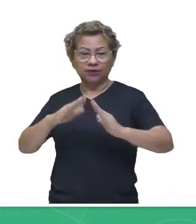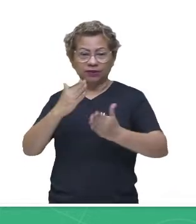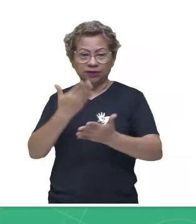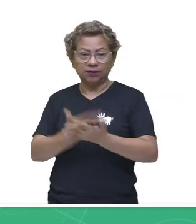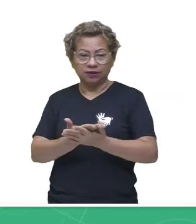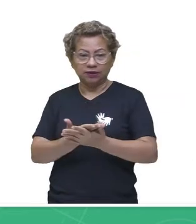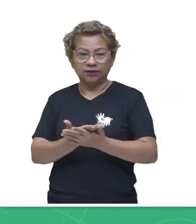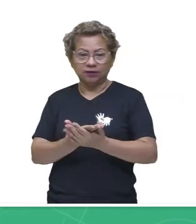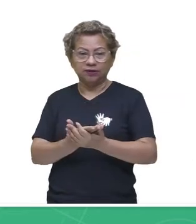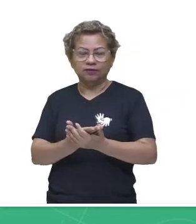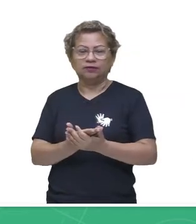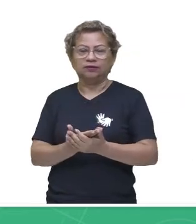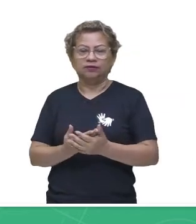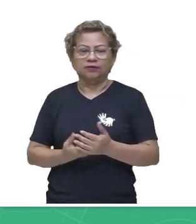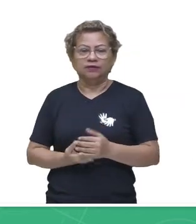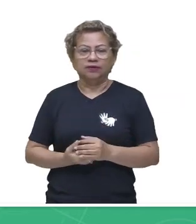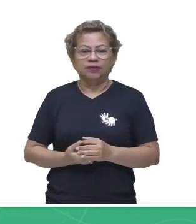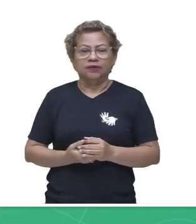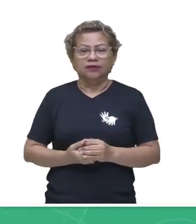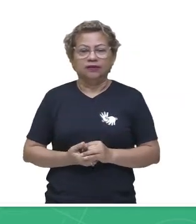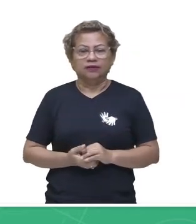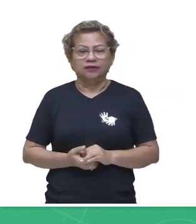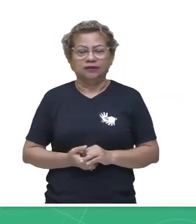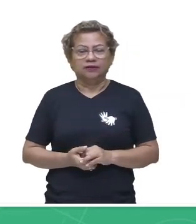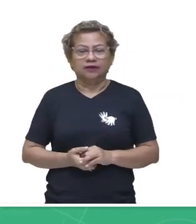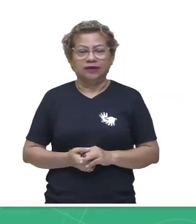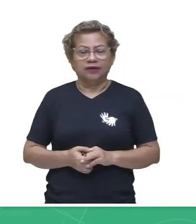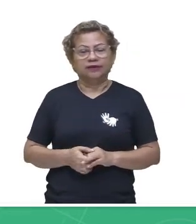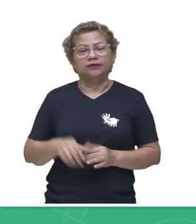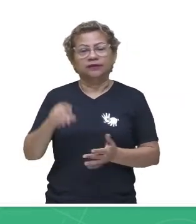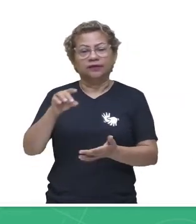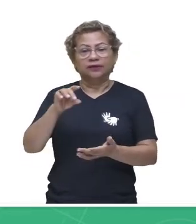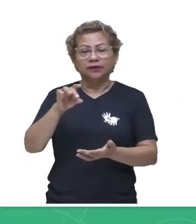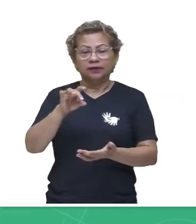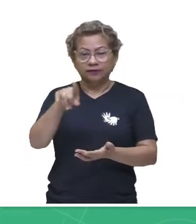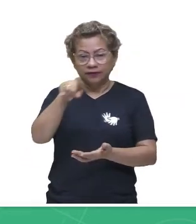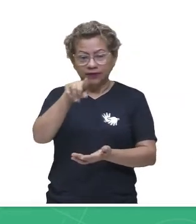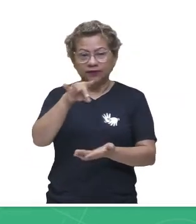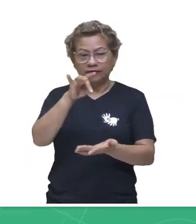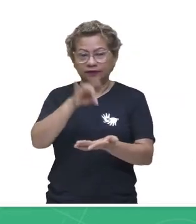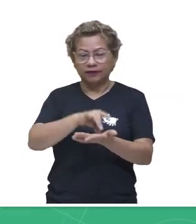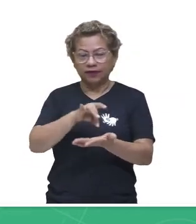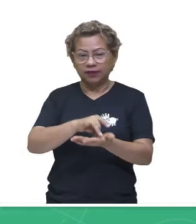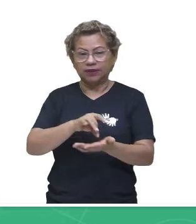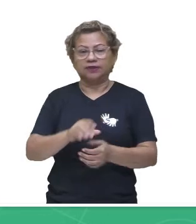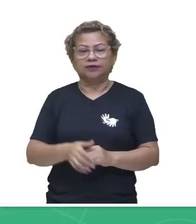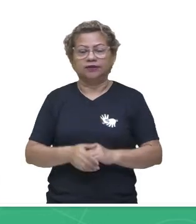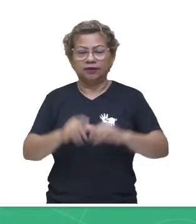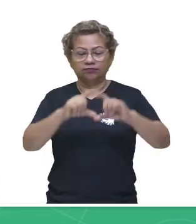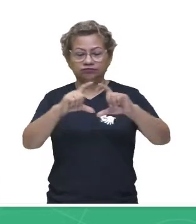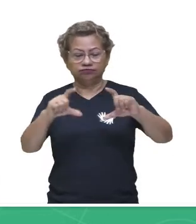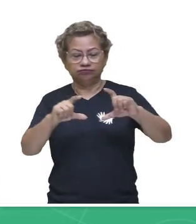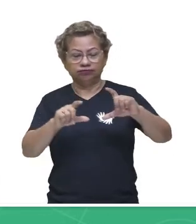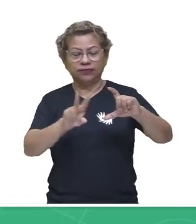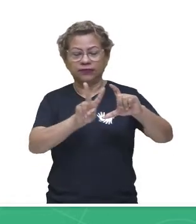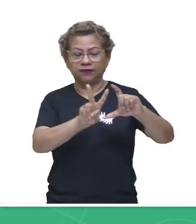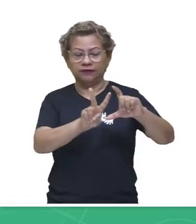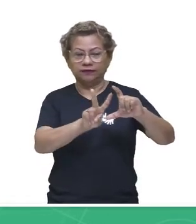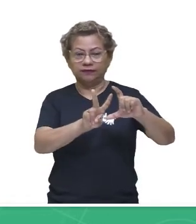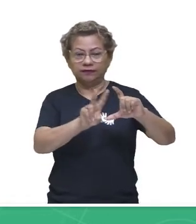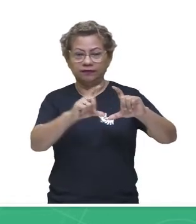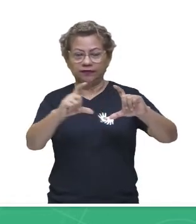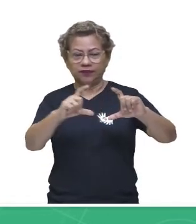É verdade isso daí, então pode botar um Vzinho aí, porque isso tá certo. A filosofia medieval também foi chamada